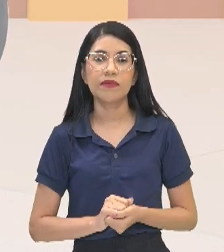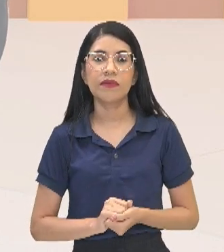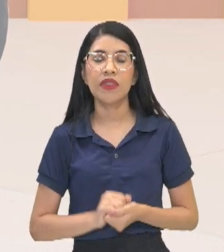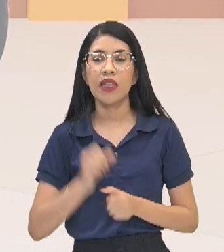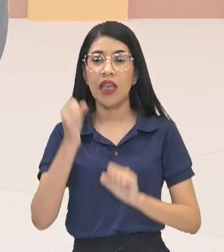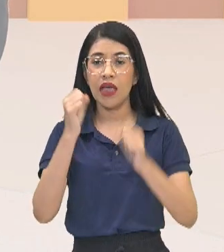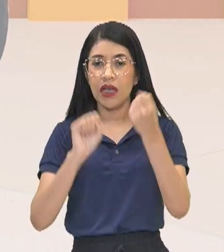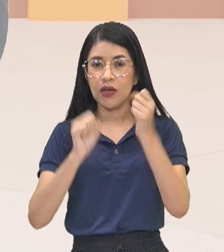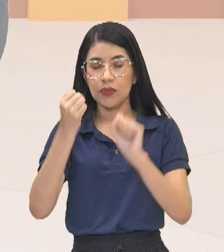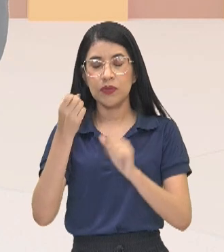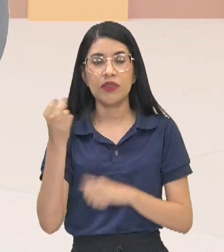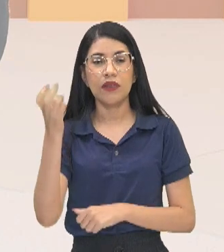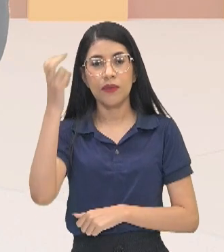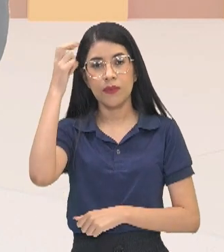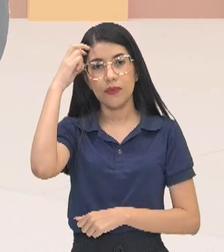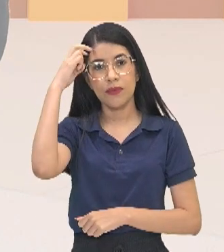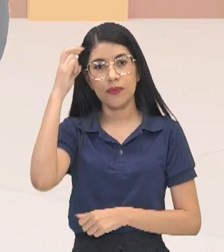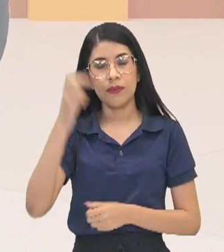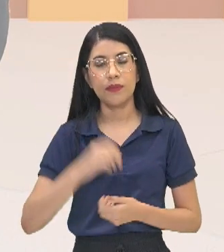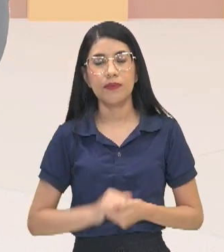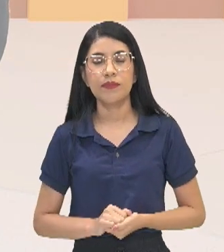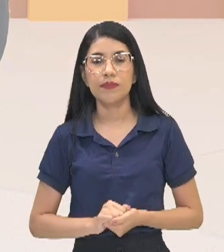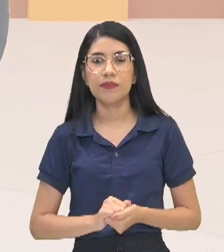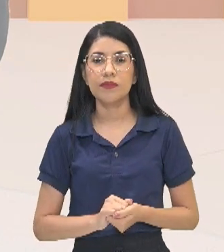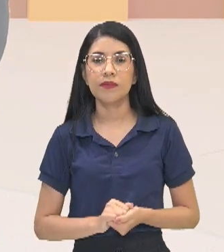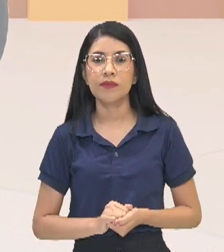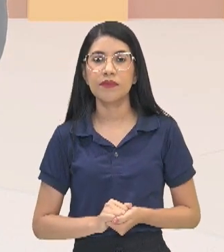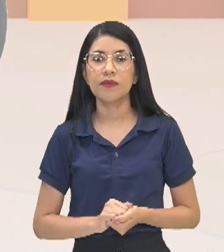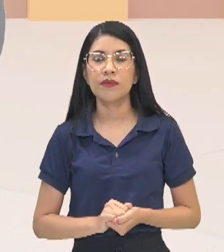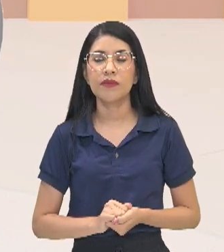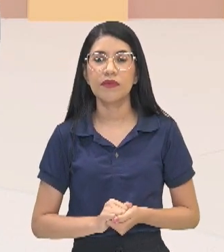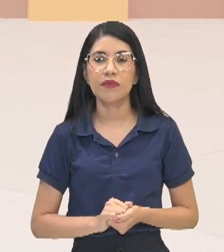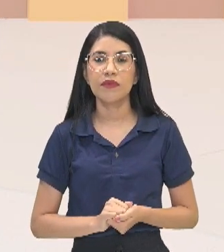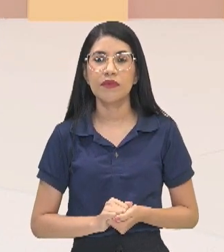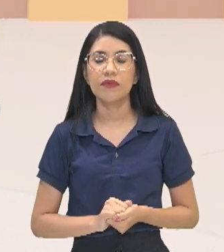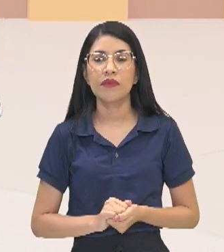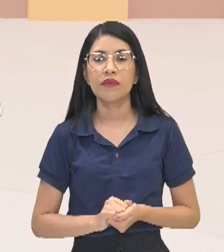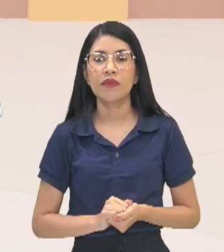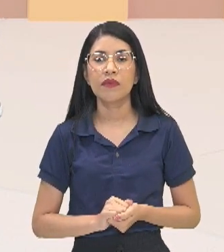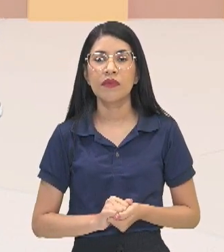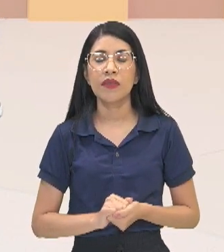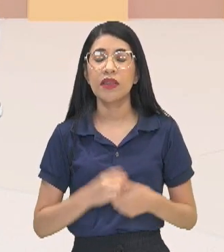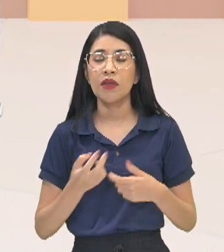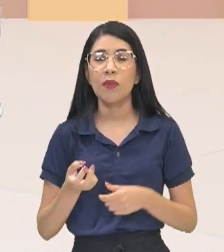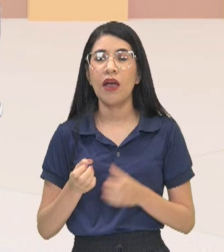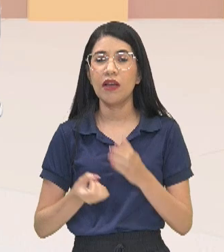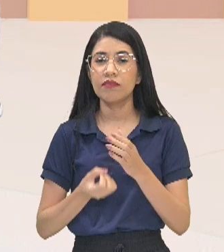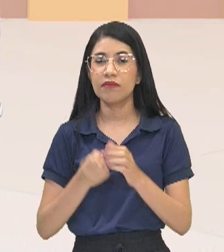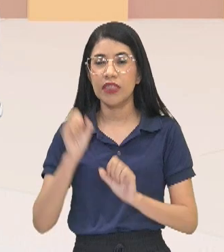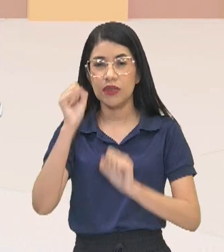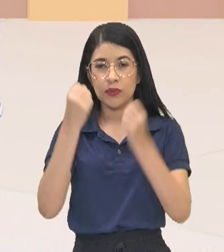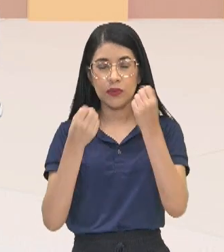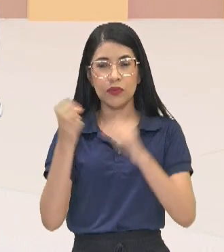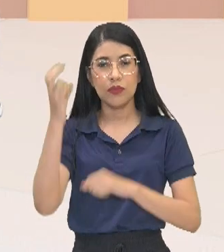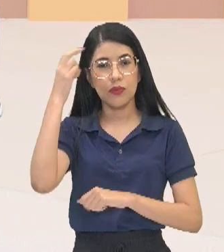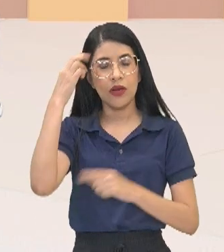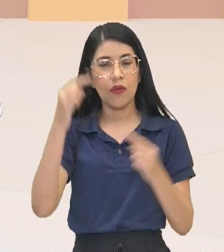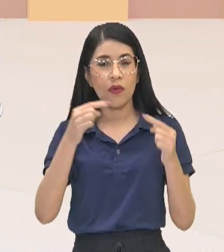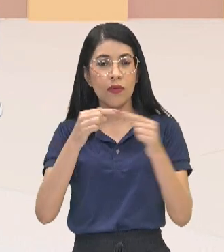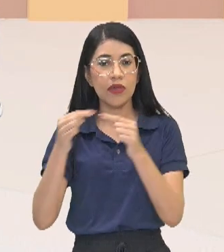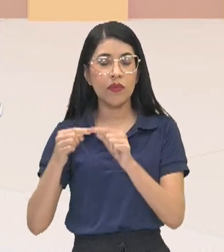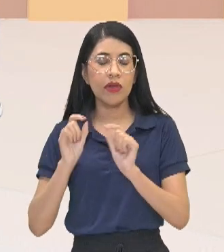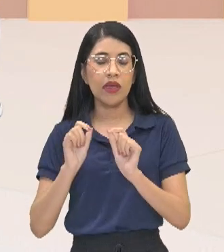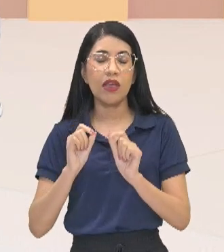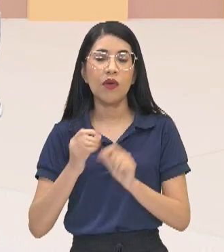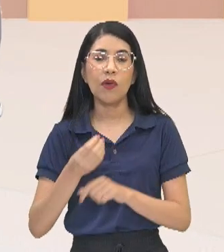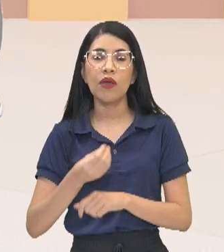indústria cultural. Então aqui, indústria cultural é tudo aquilo que tem a ver com a realidade do ser